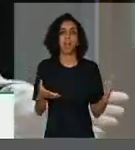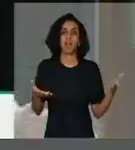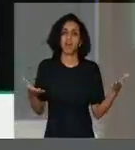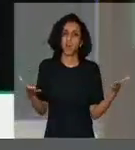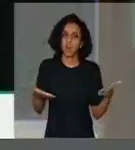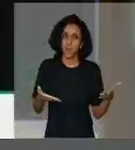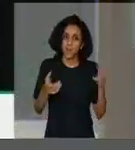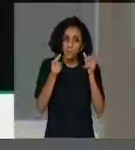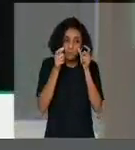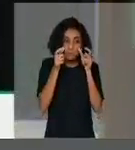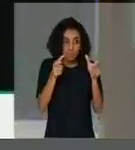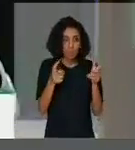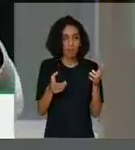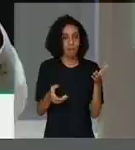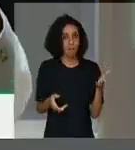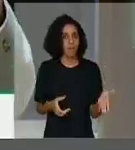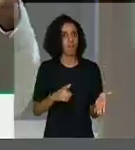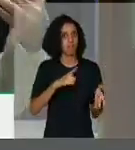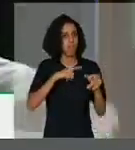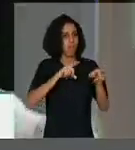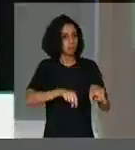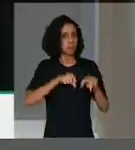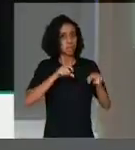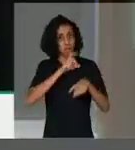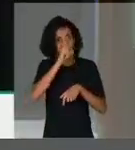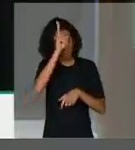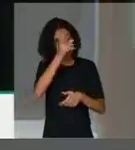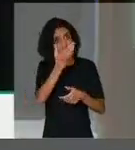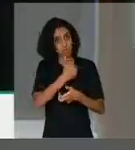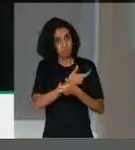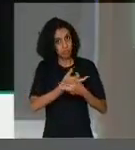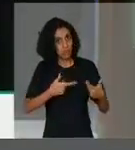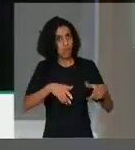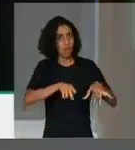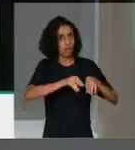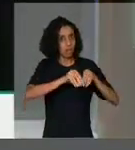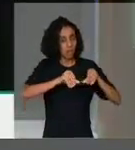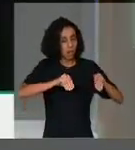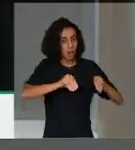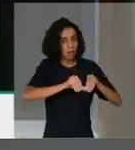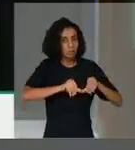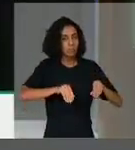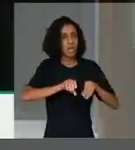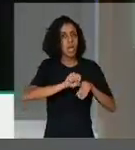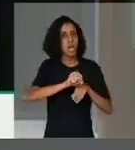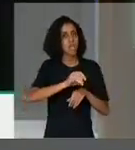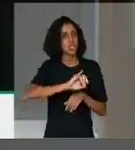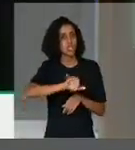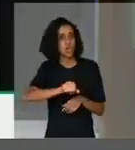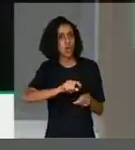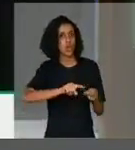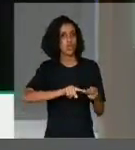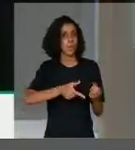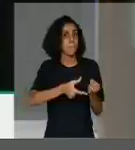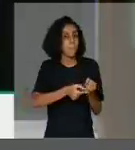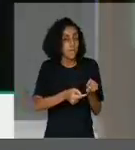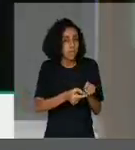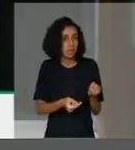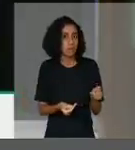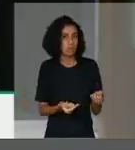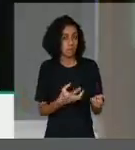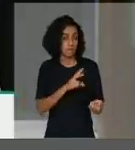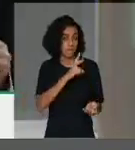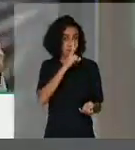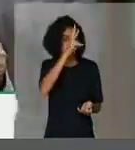grande celeiro da fruticultura, dos grãos, da soja, do milho na Bahia. Mas